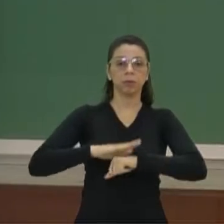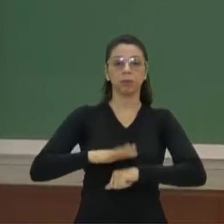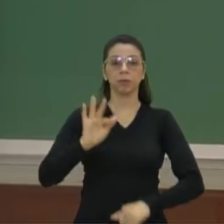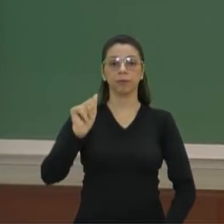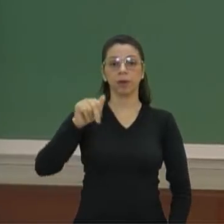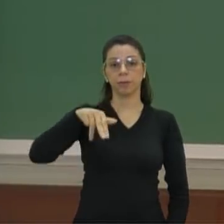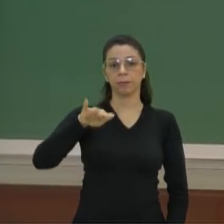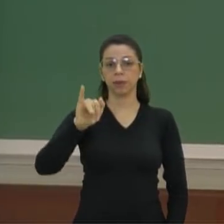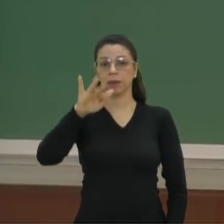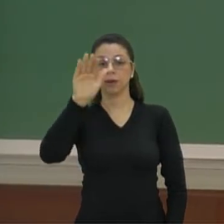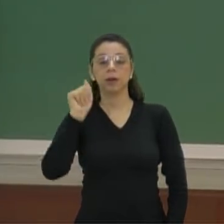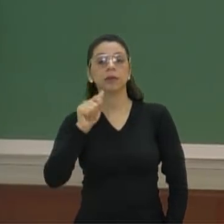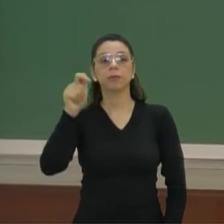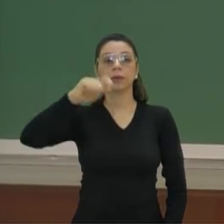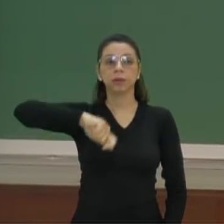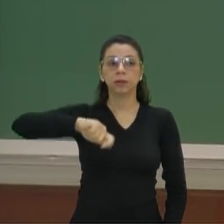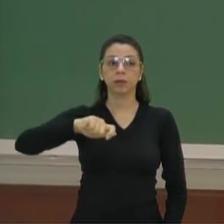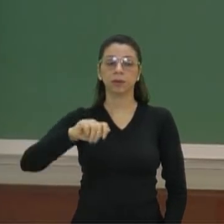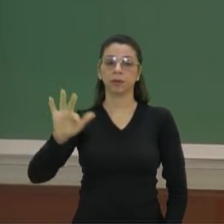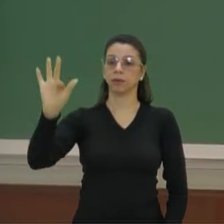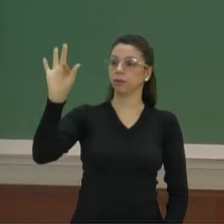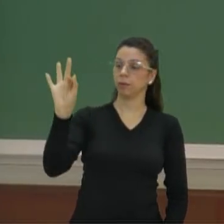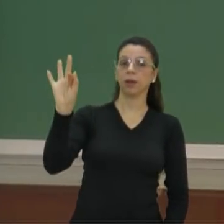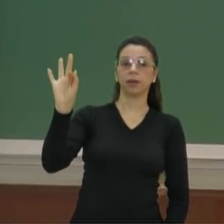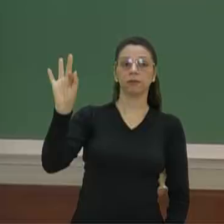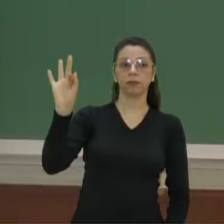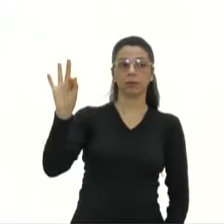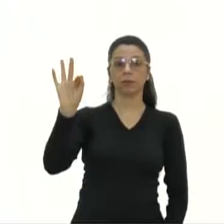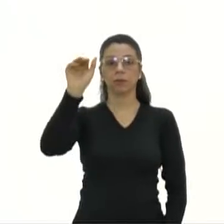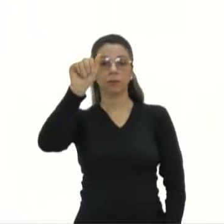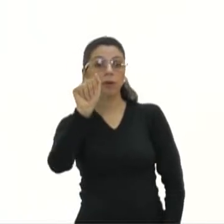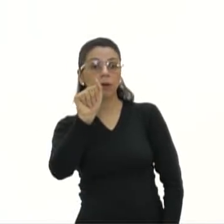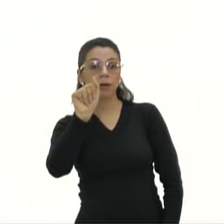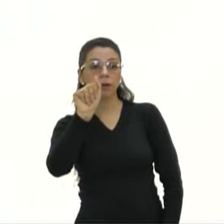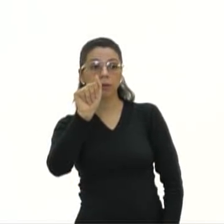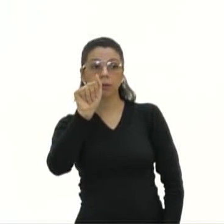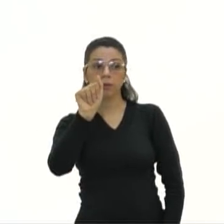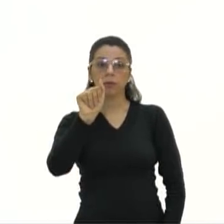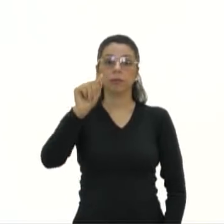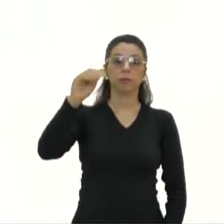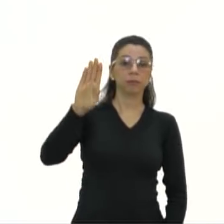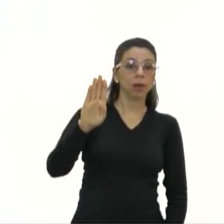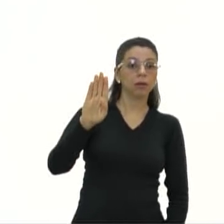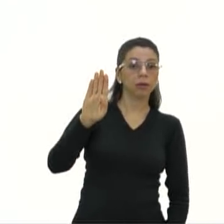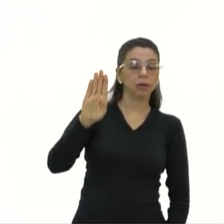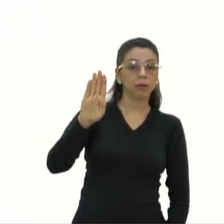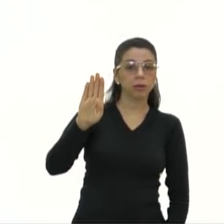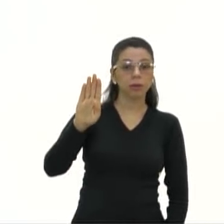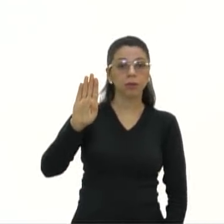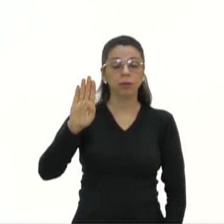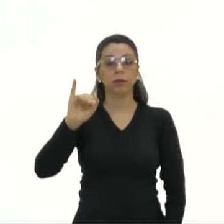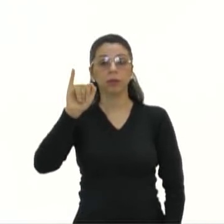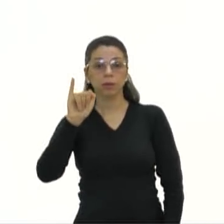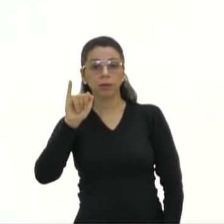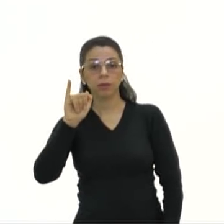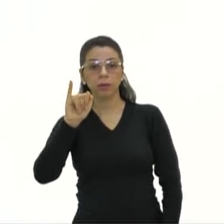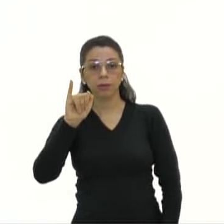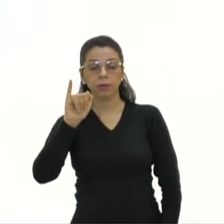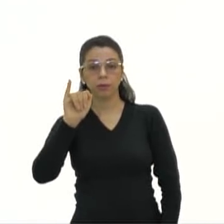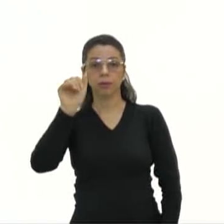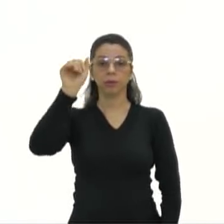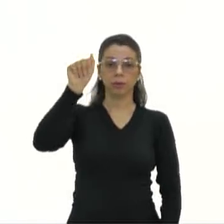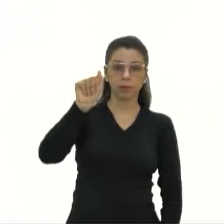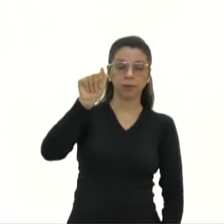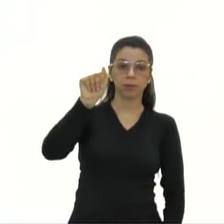Fabiano, eu teria que pegar o F, depois o A, depois o B, depois o I, depois